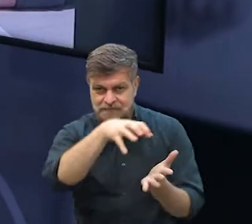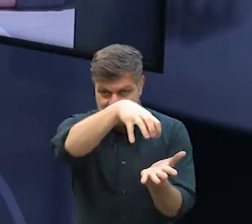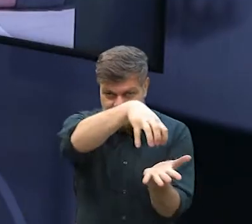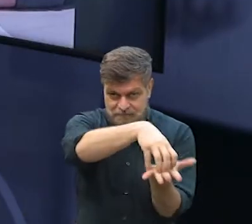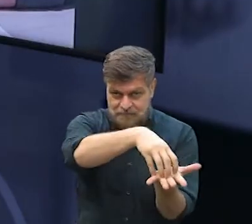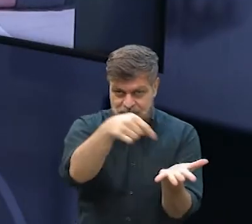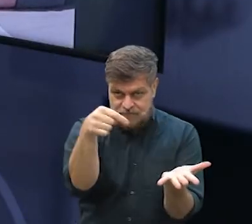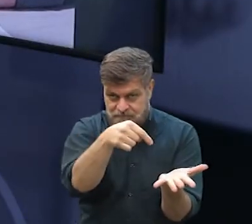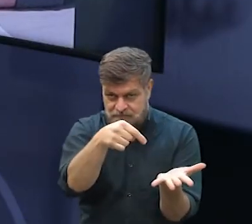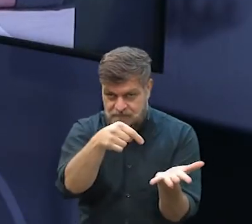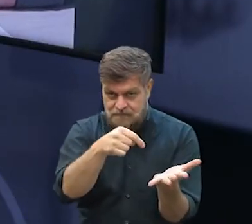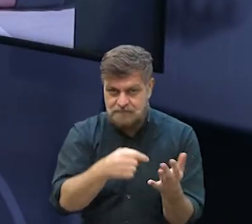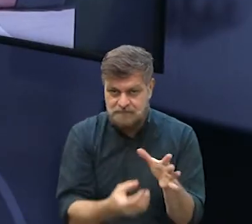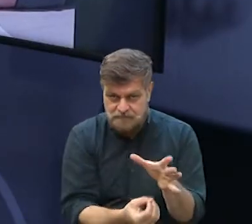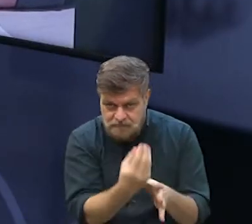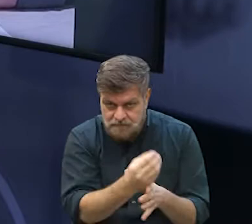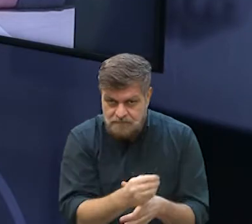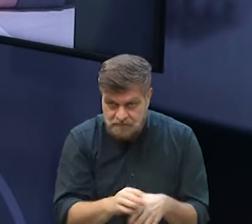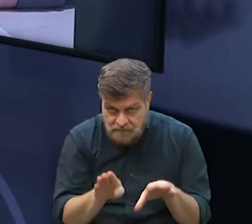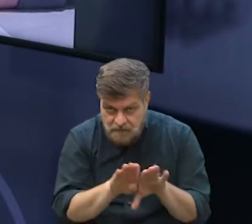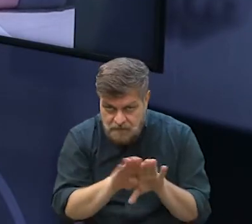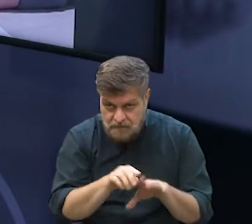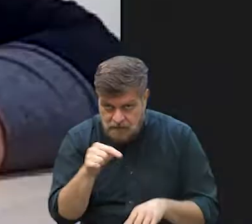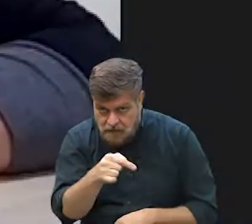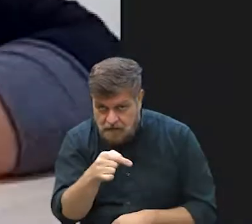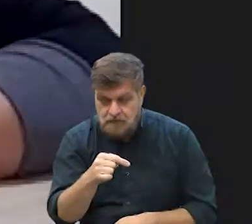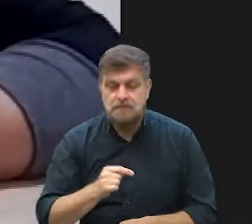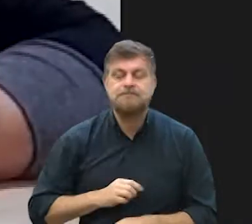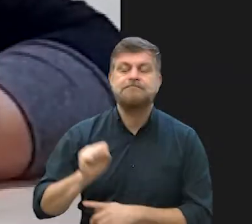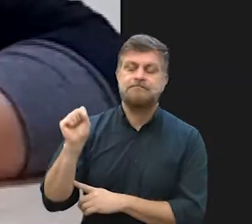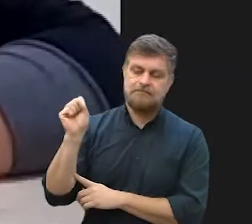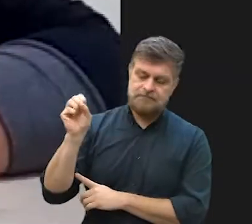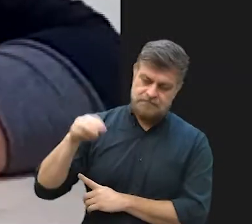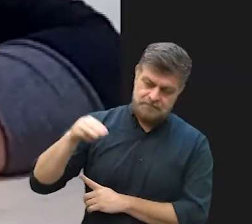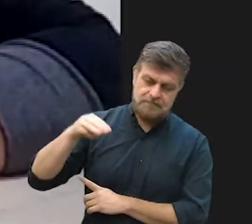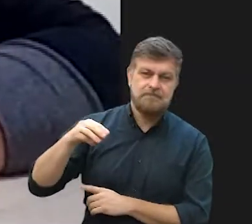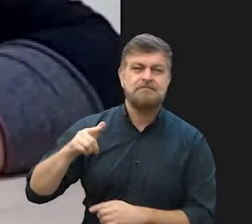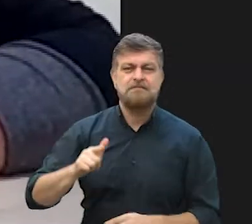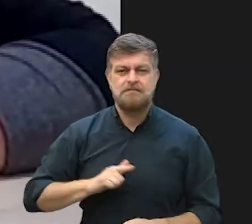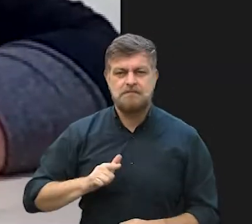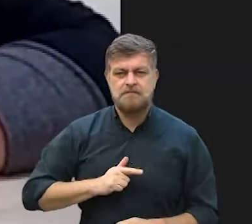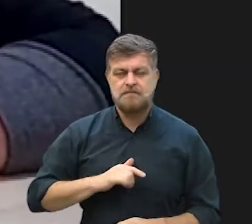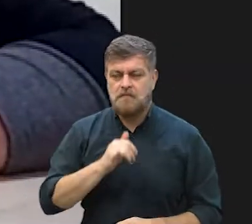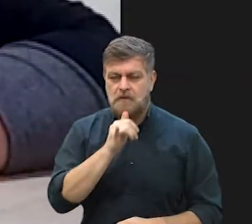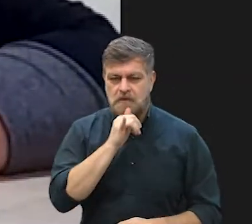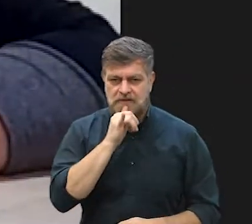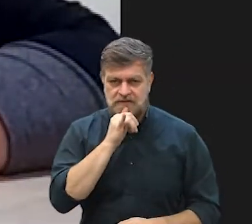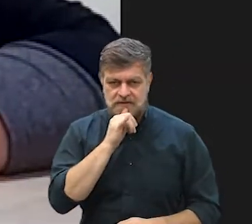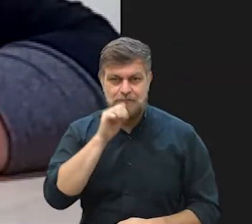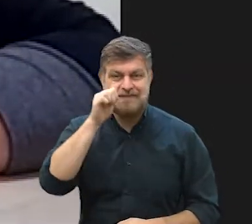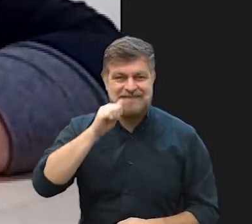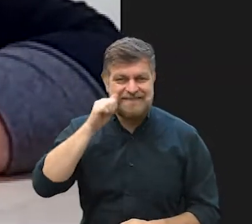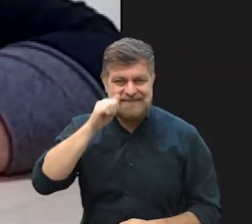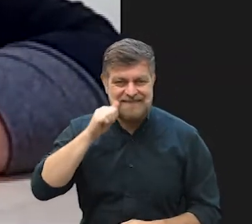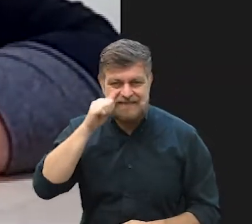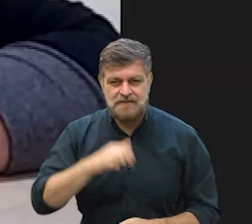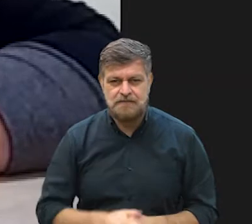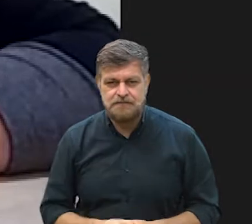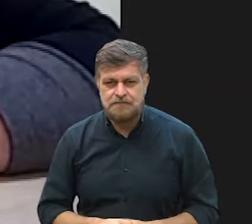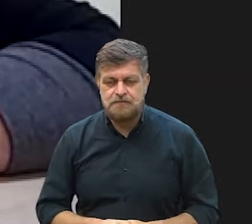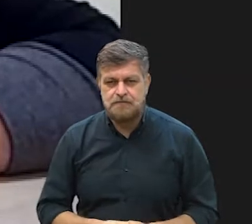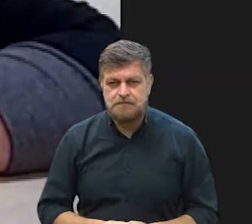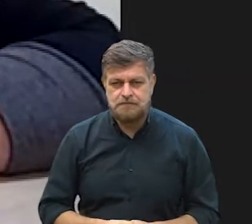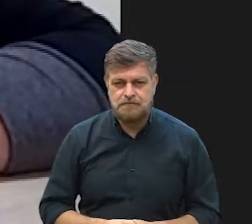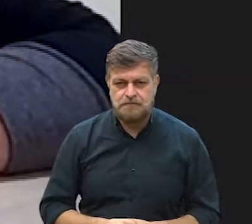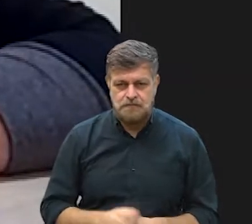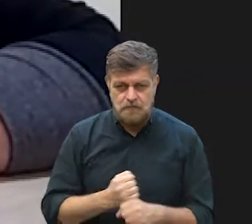também? Sim, sim. Por exemplo, esse exemplo que eu dei da parte odontológica, 2 vezes